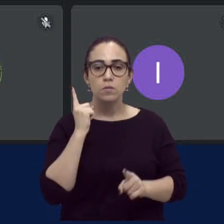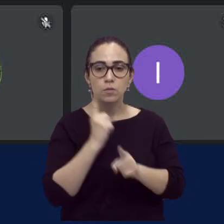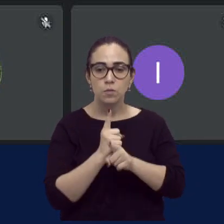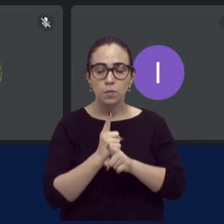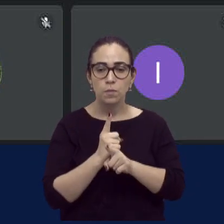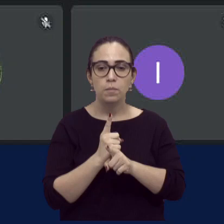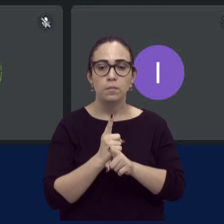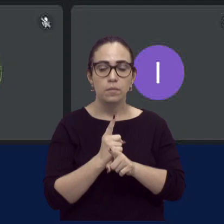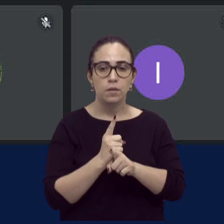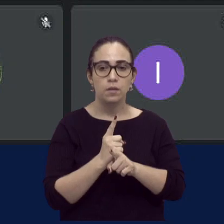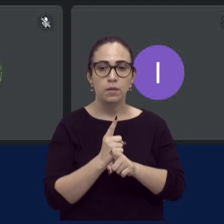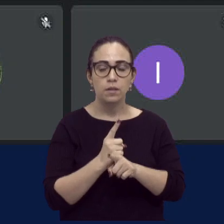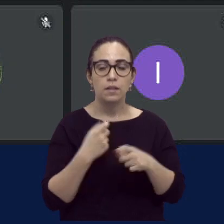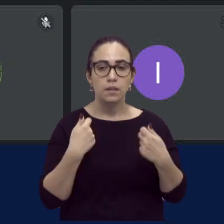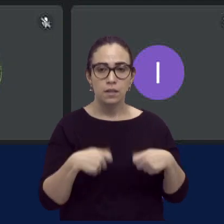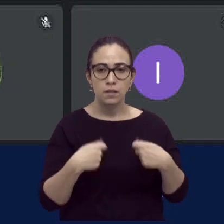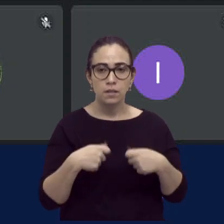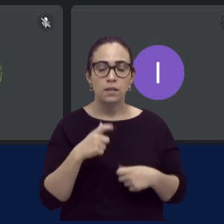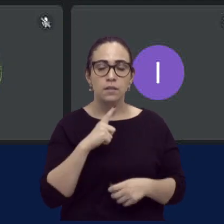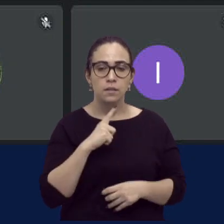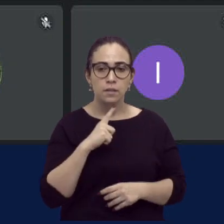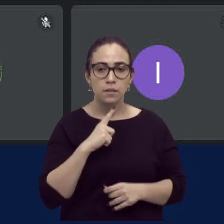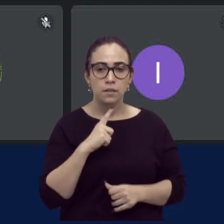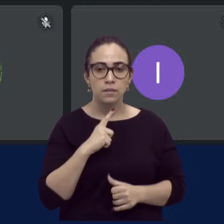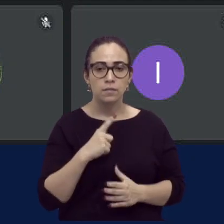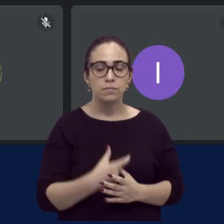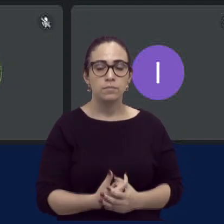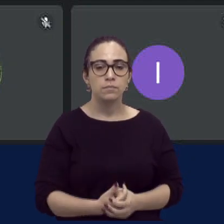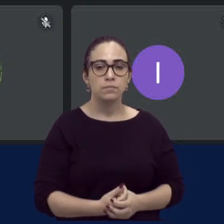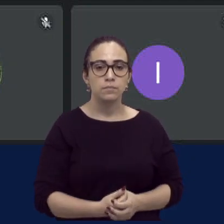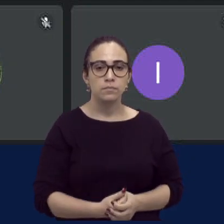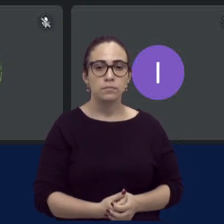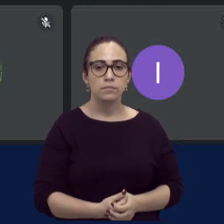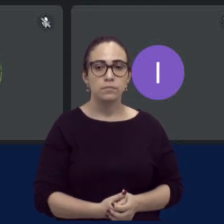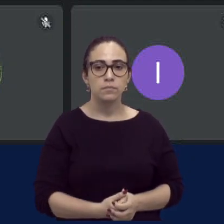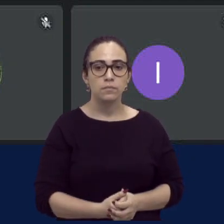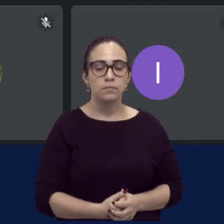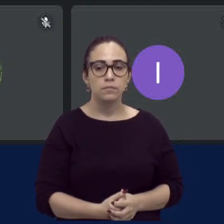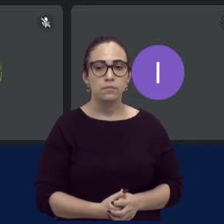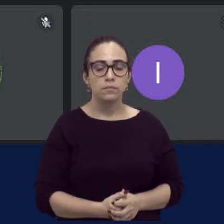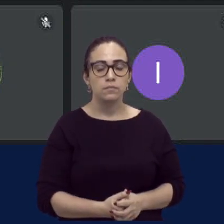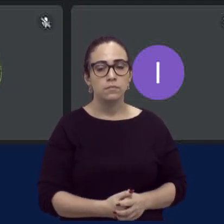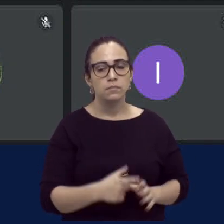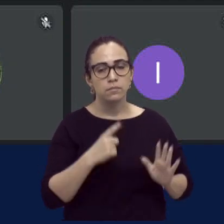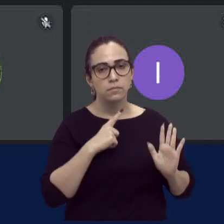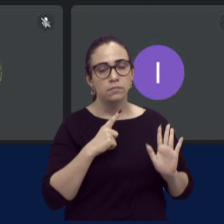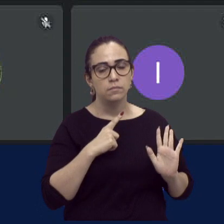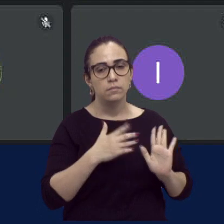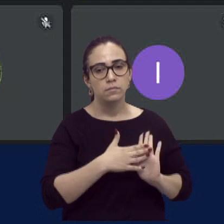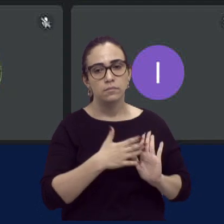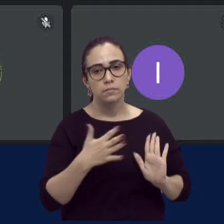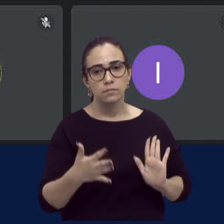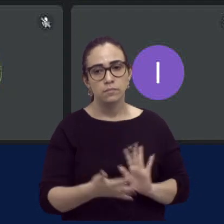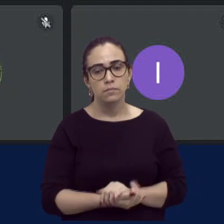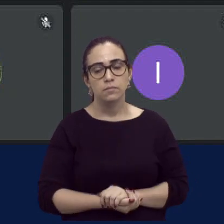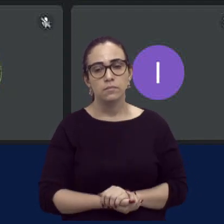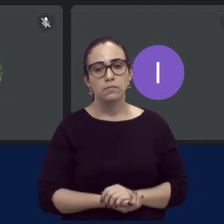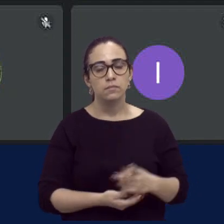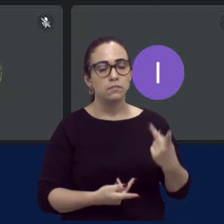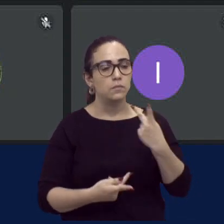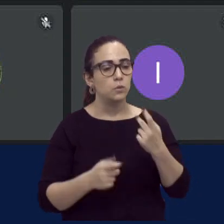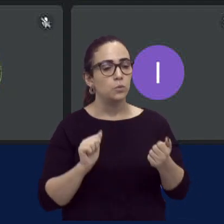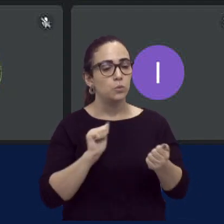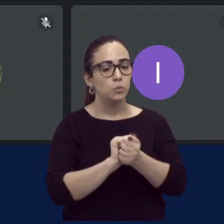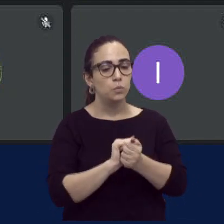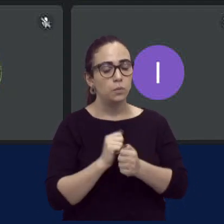com ela, né, a necessidade que ela tinha. E aí você desfez toda a situação problema. A gente acabou que juntas